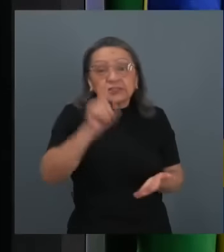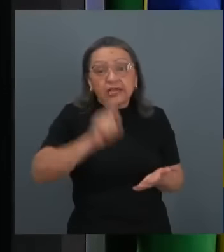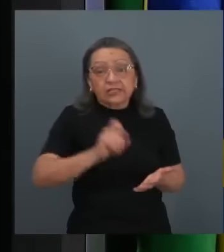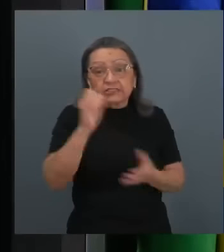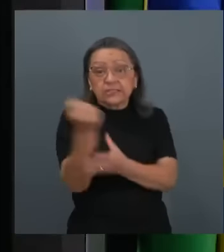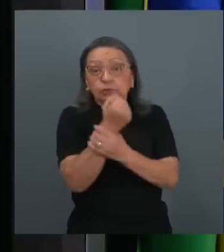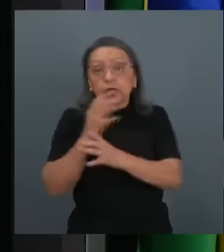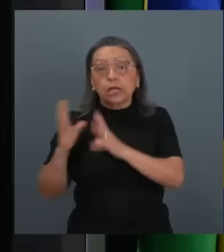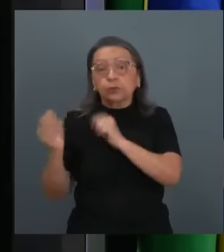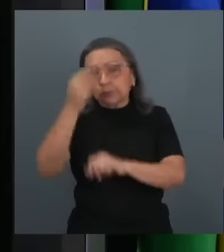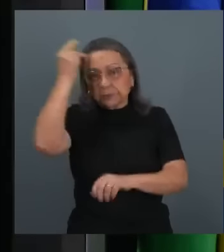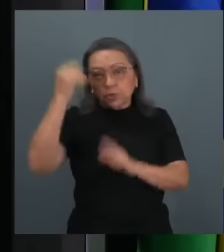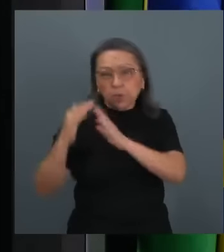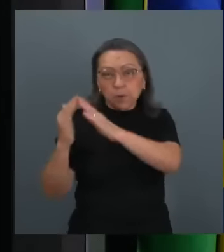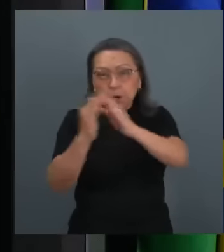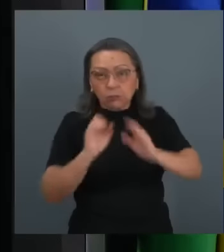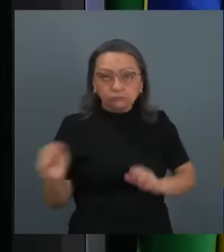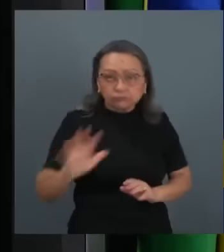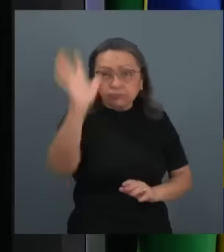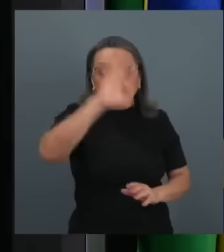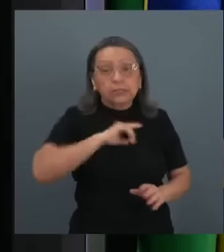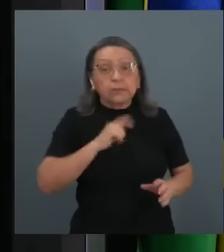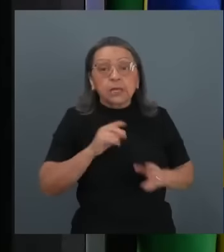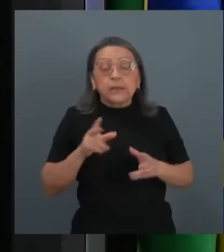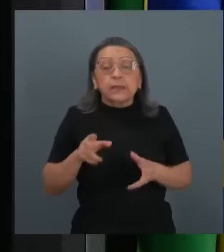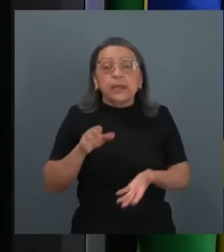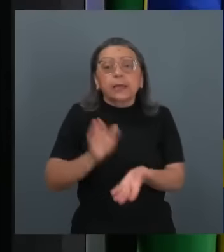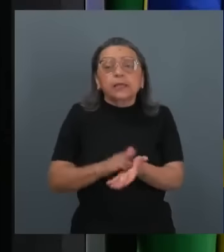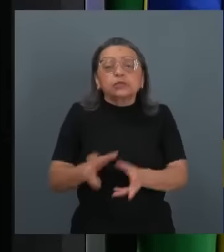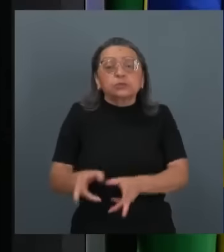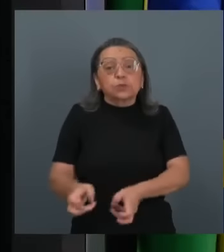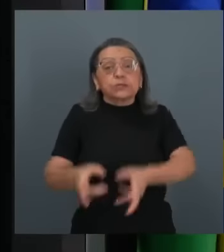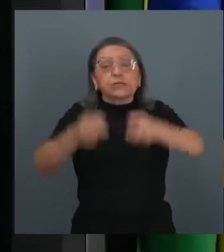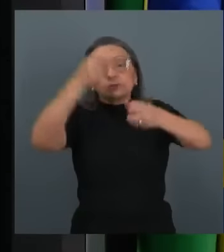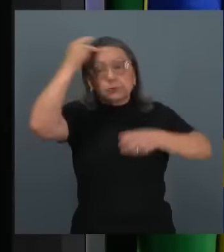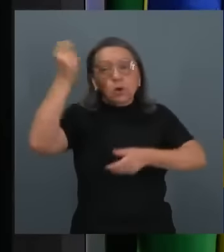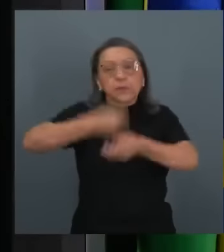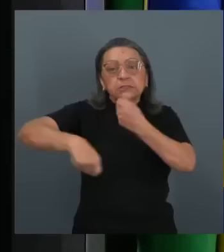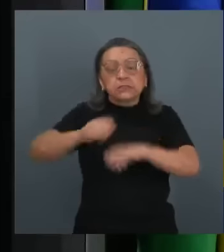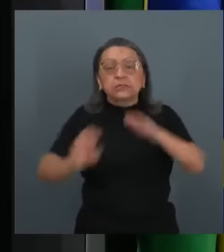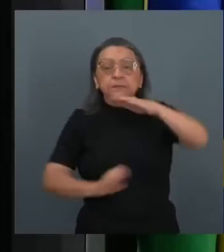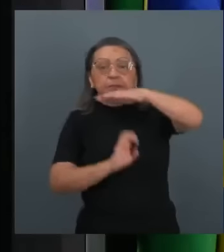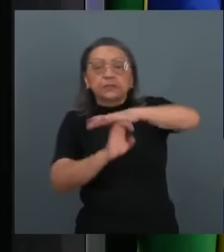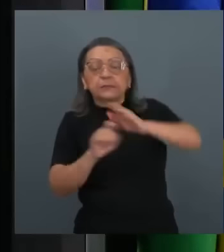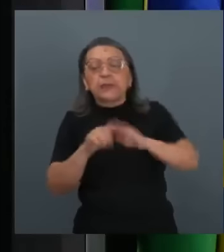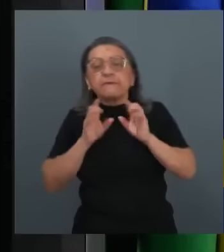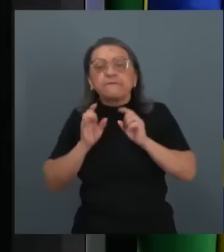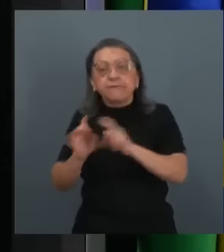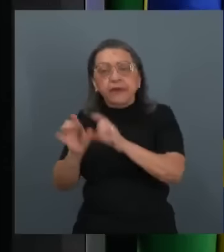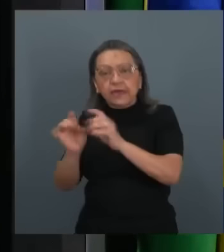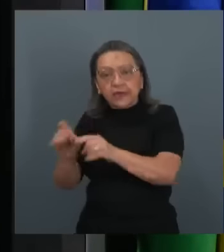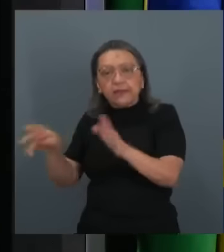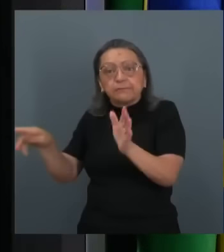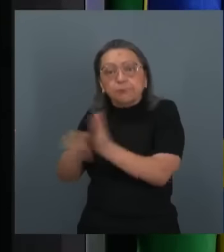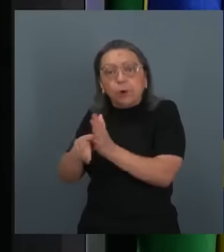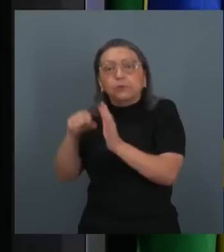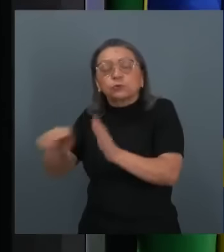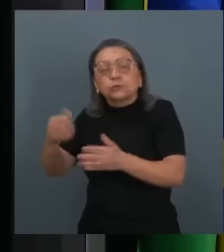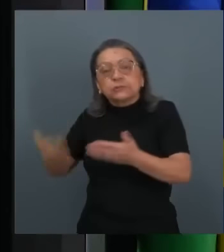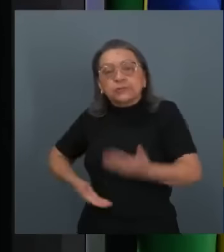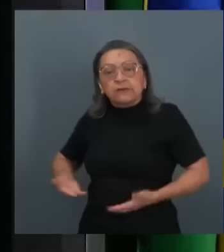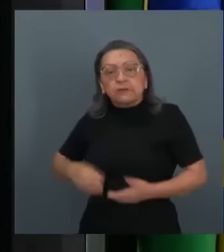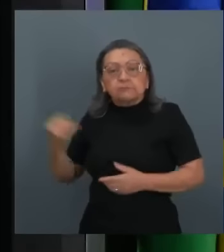os moradores, extorsão dos comerciantes e empresários, vendas exclusivas de serviços